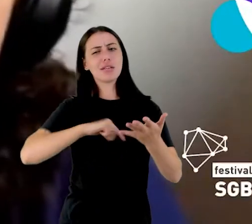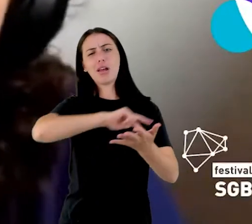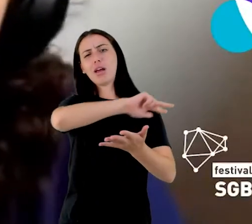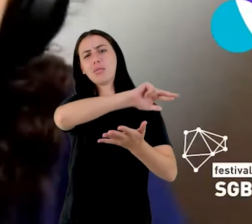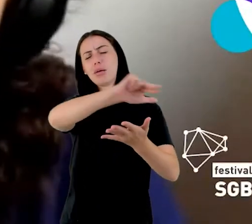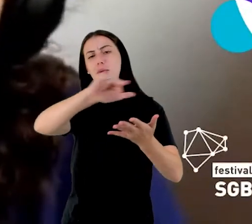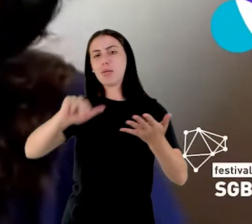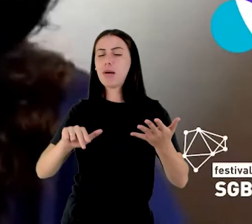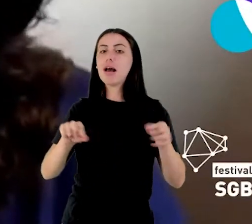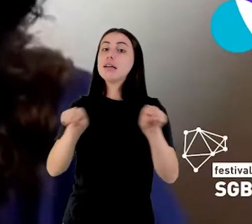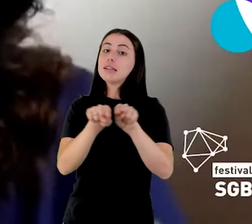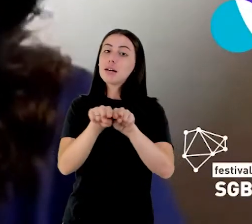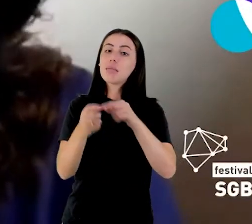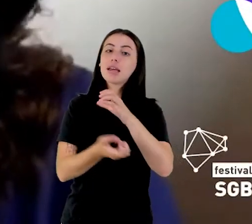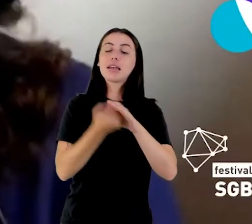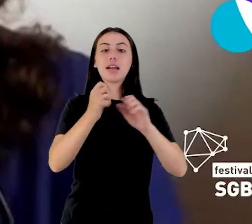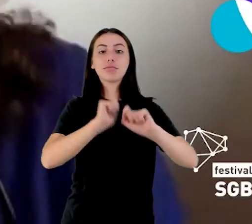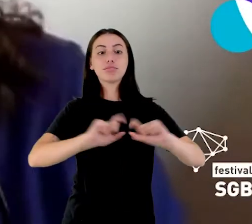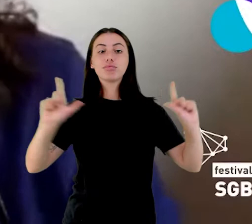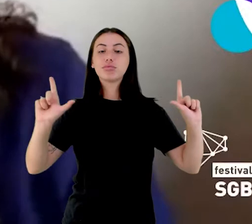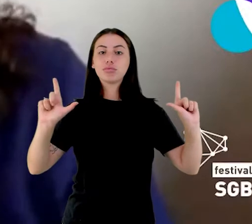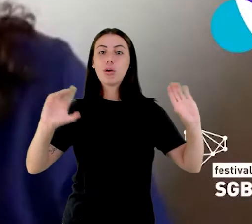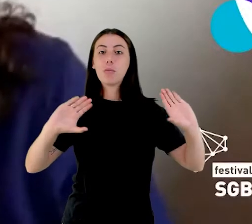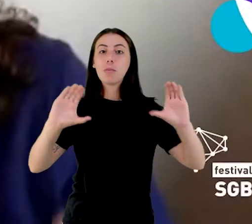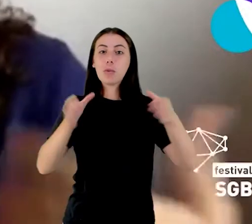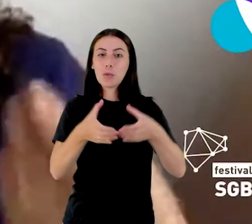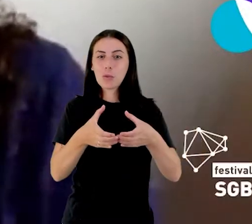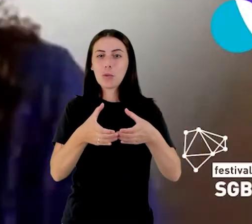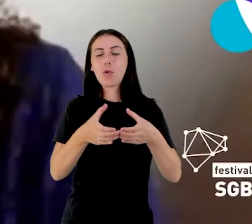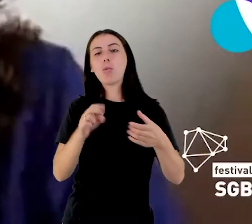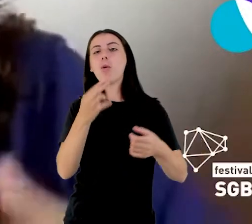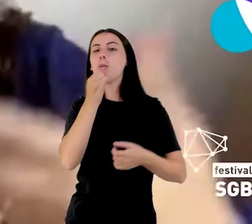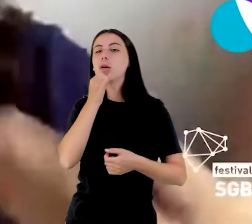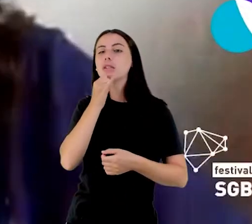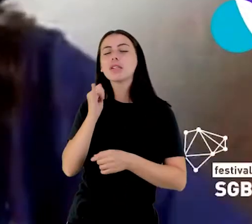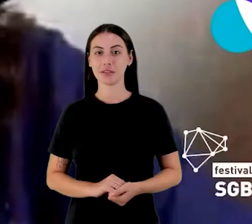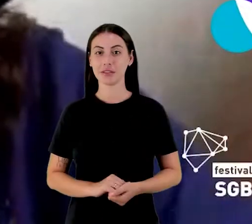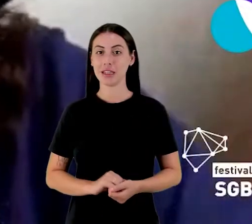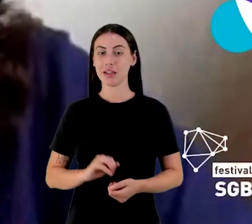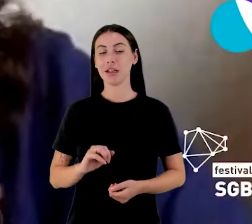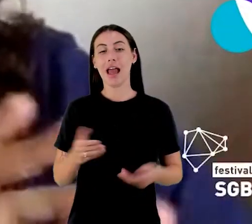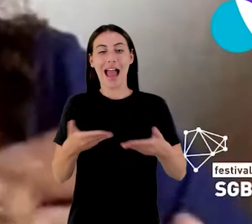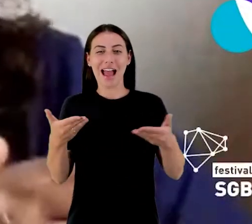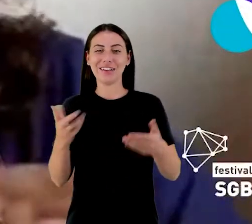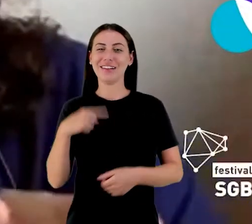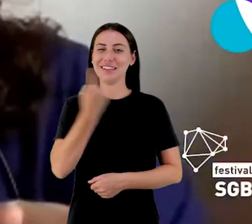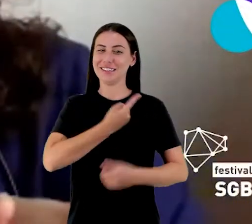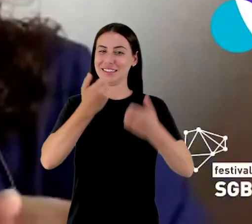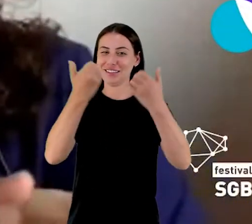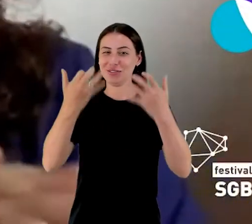comunicação em relação ao filme. Então, eu, quando entrei, a campanha de impacto começou com essa imersão, esse mapeamento. Uma